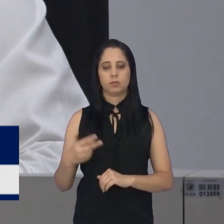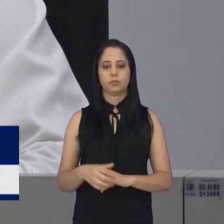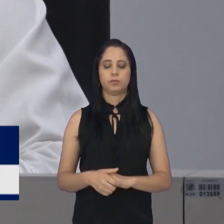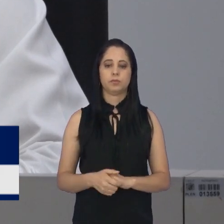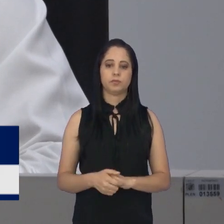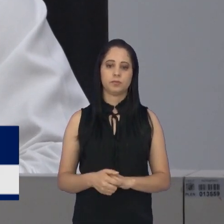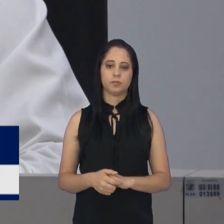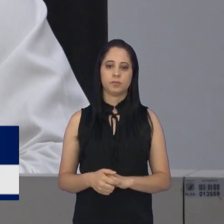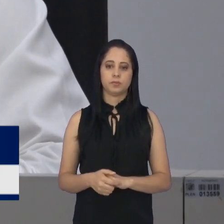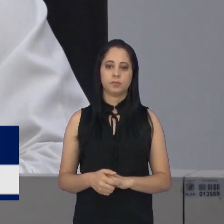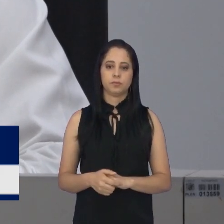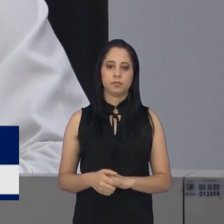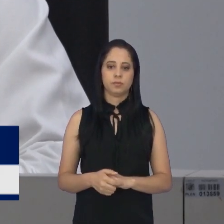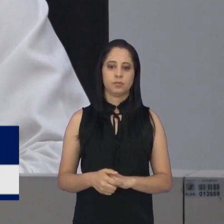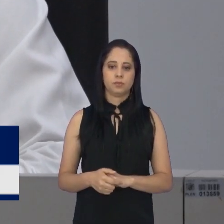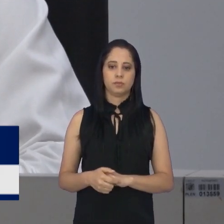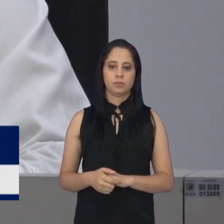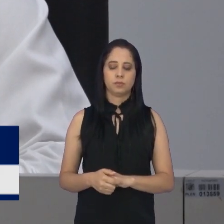16/12/2022.